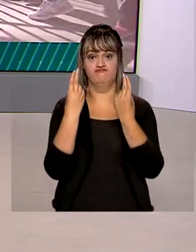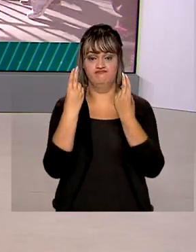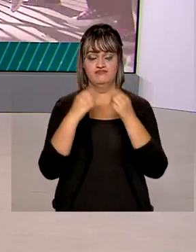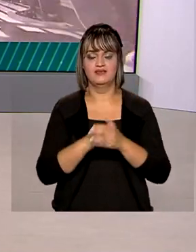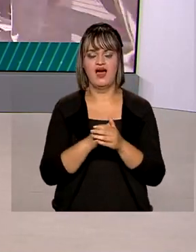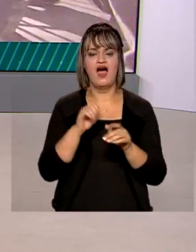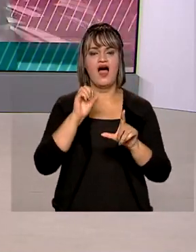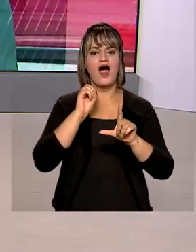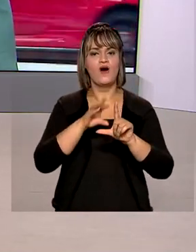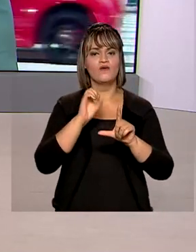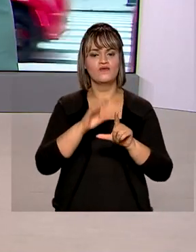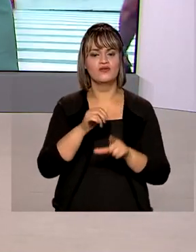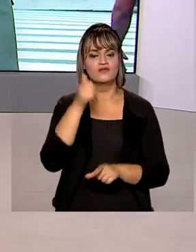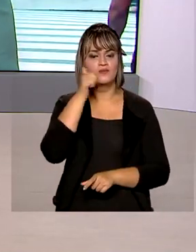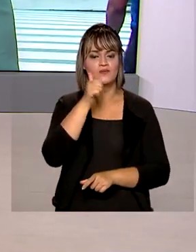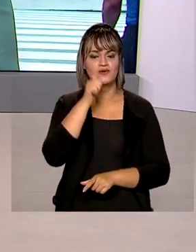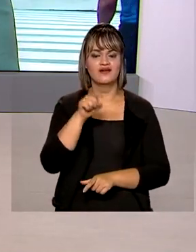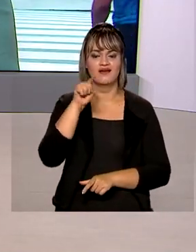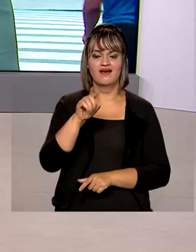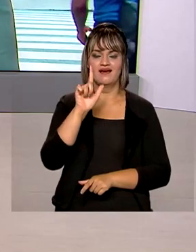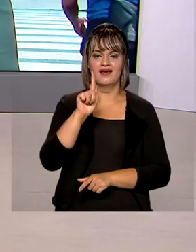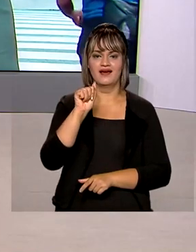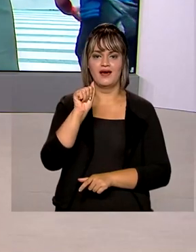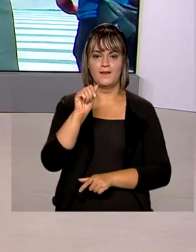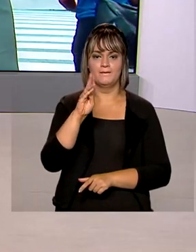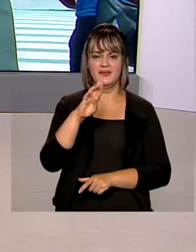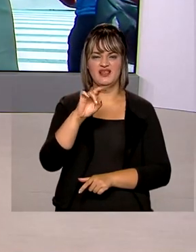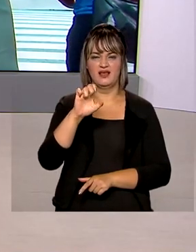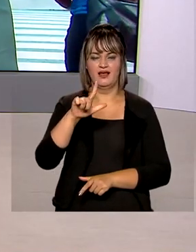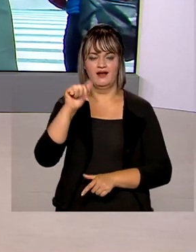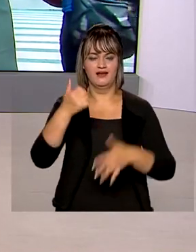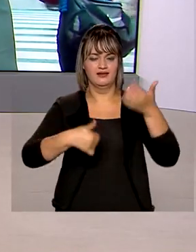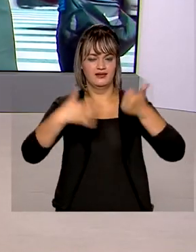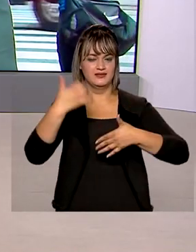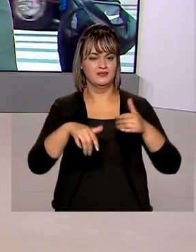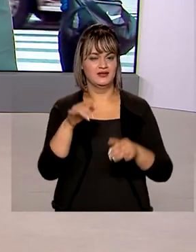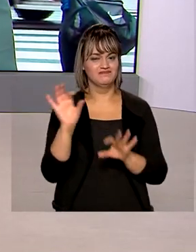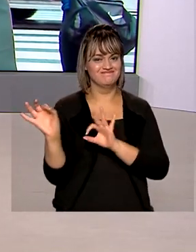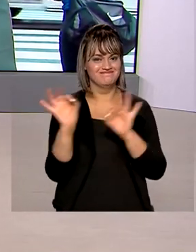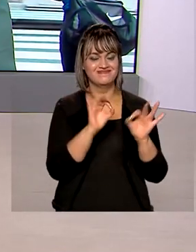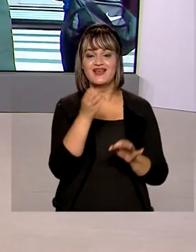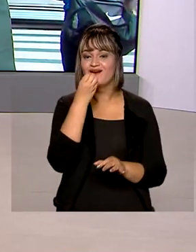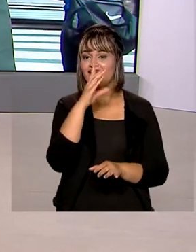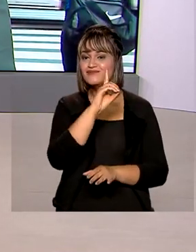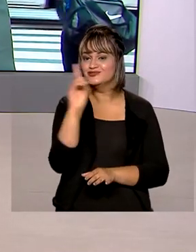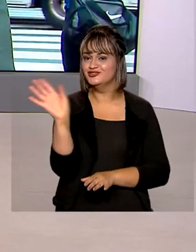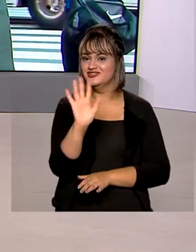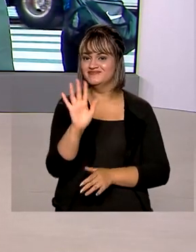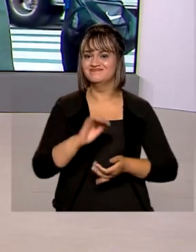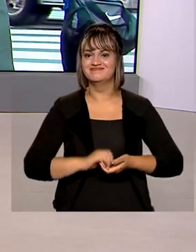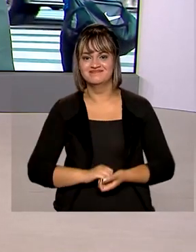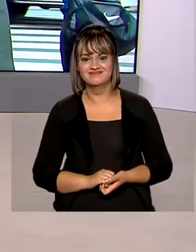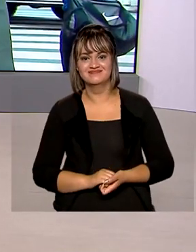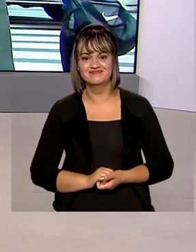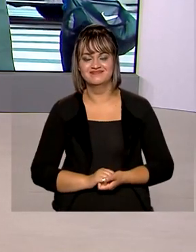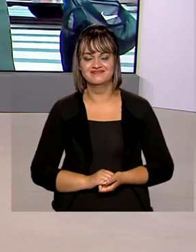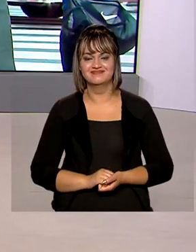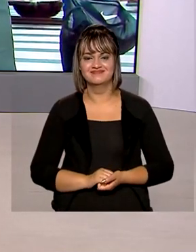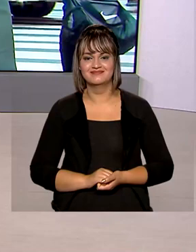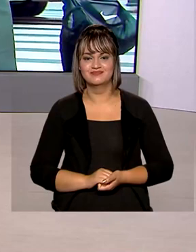ao vivo de Nova York a repórter Gabriela Noronha tem os detalhes para gente oi Gabi Bom dia